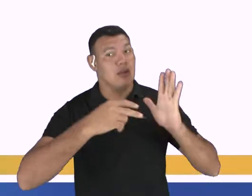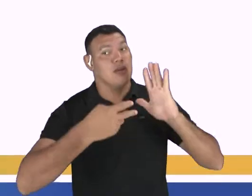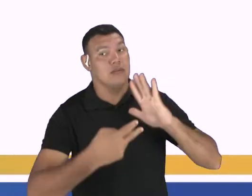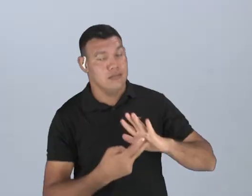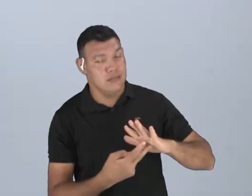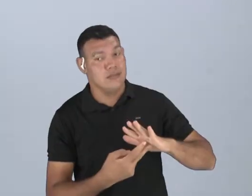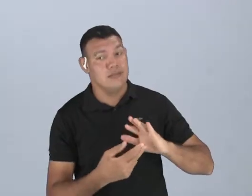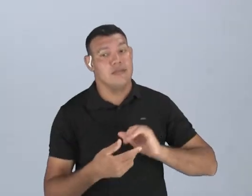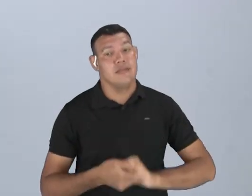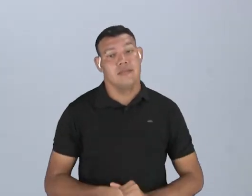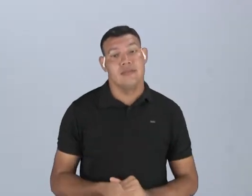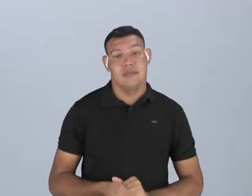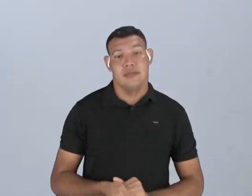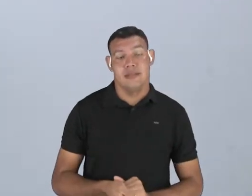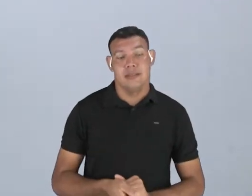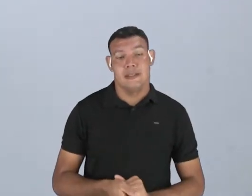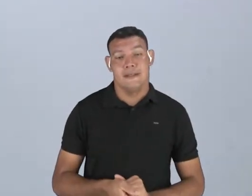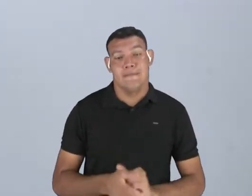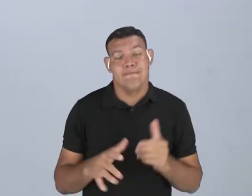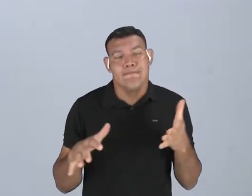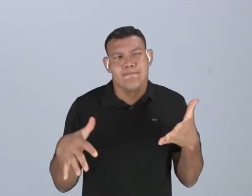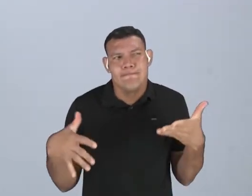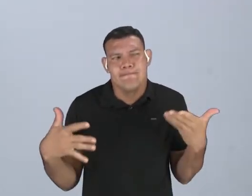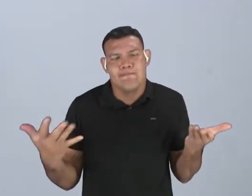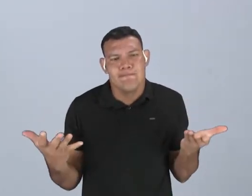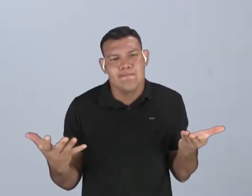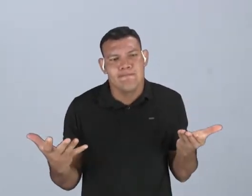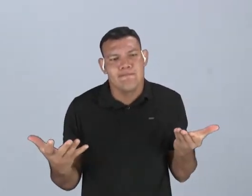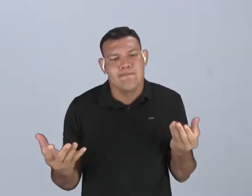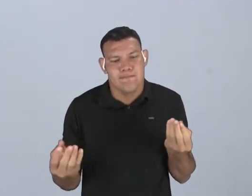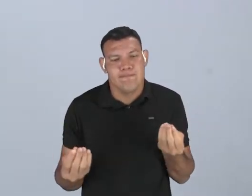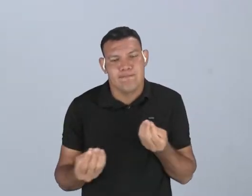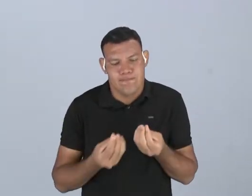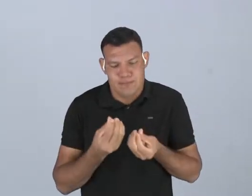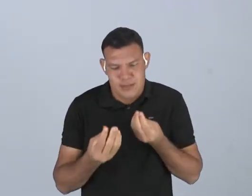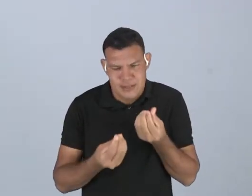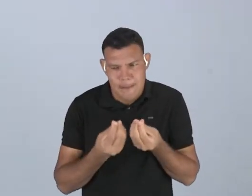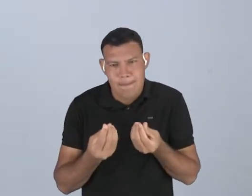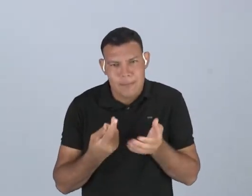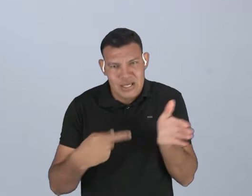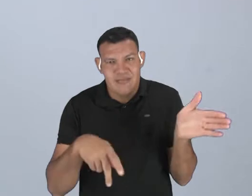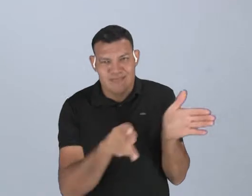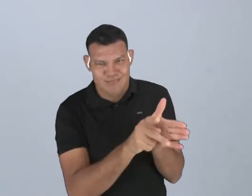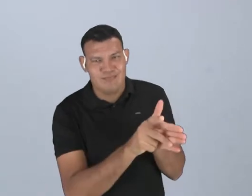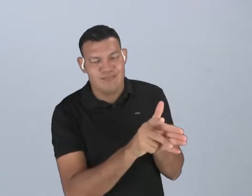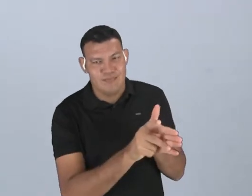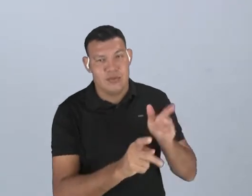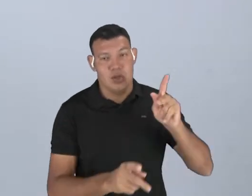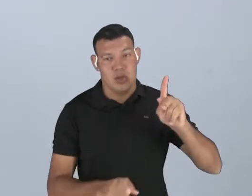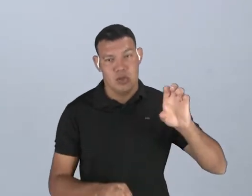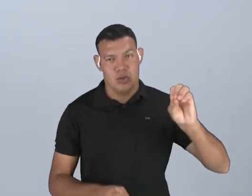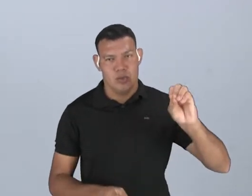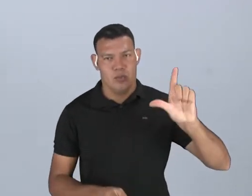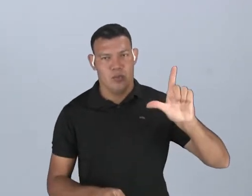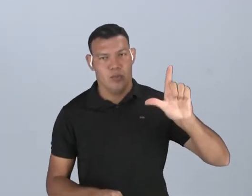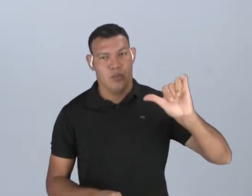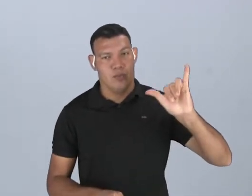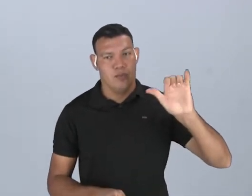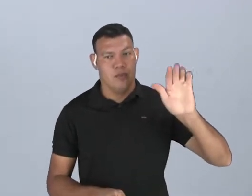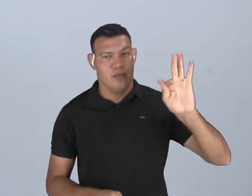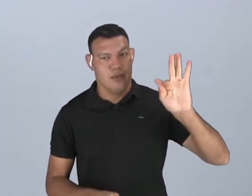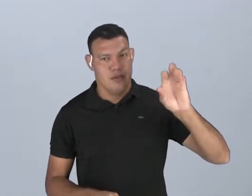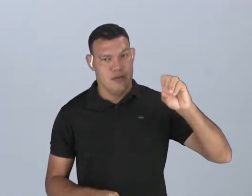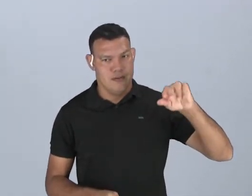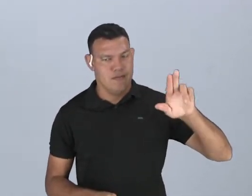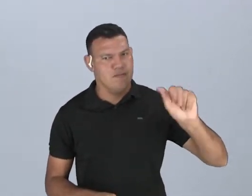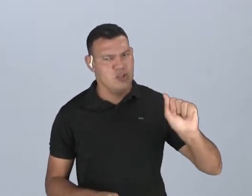significado mais assim genuíno da palavra polifonia. Entretanto, há outros